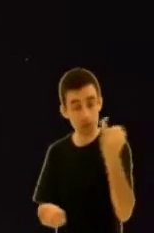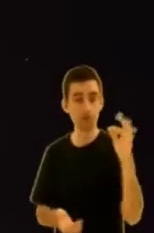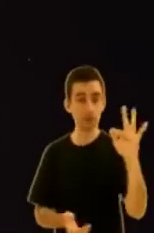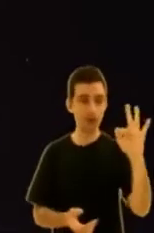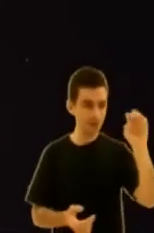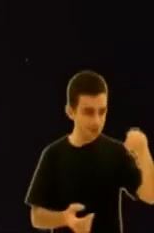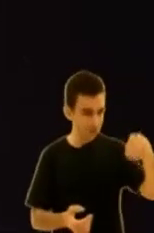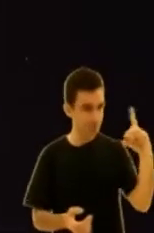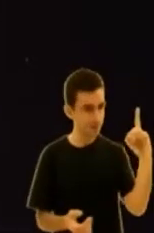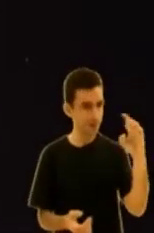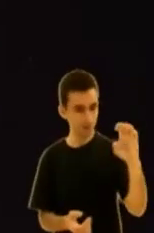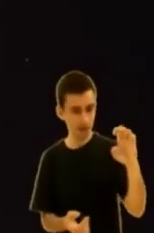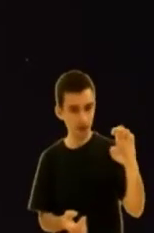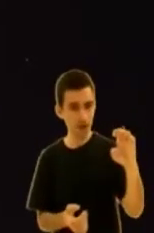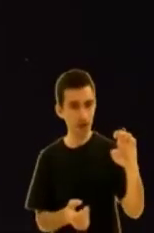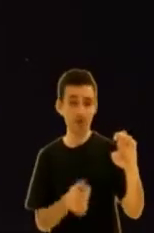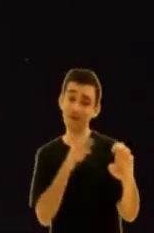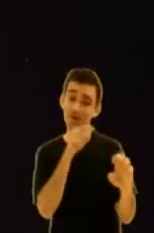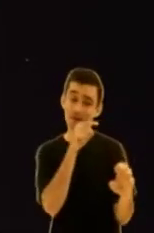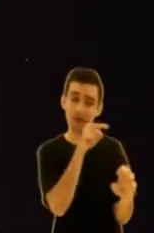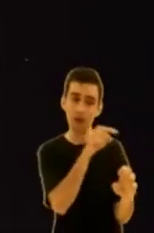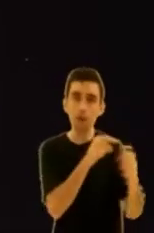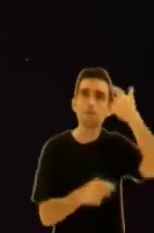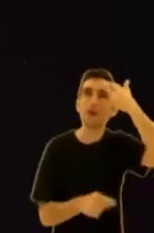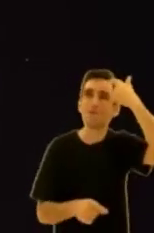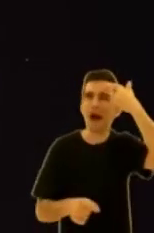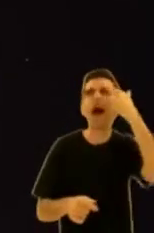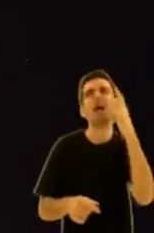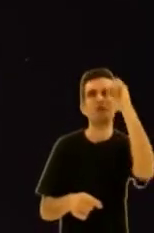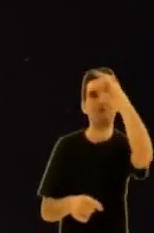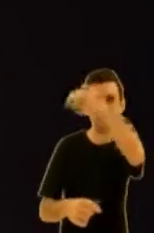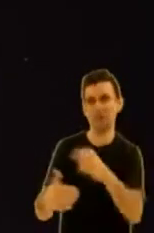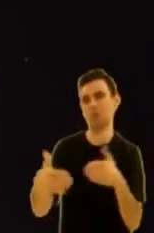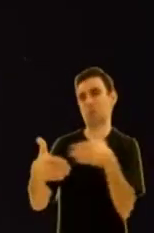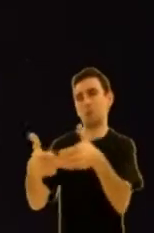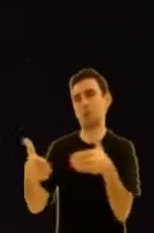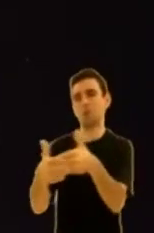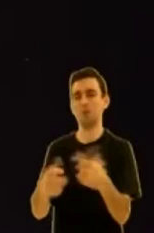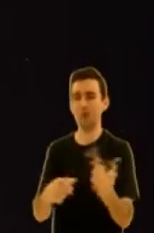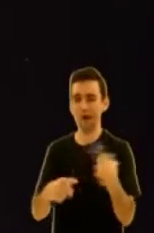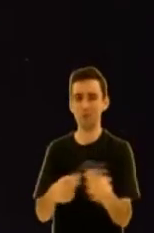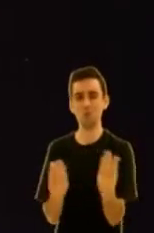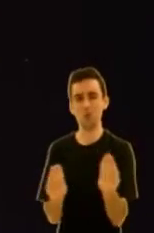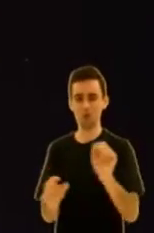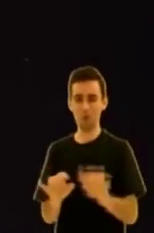faz isso, muitas vezes é tido como burocrático, excessivamente